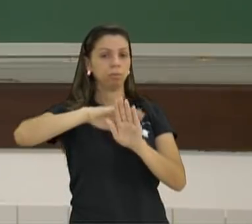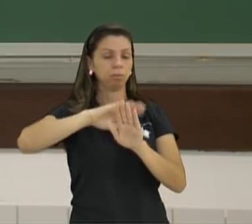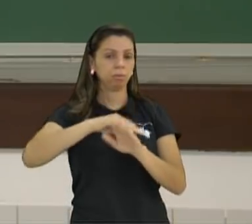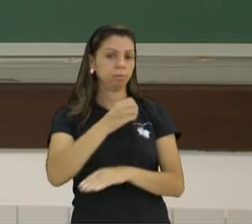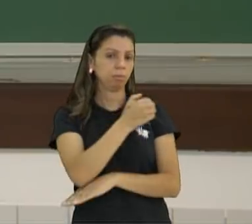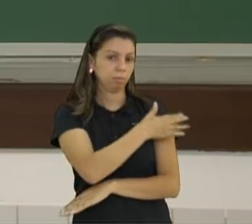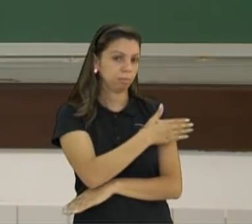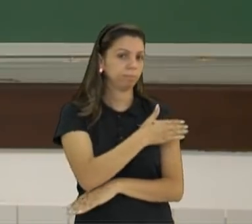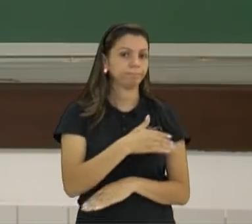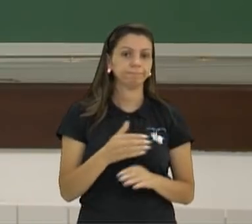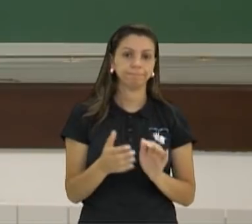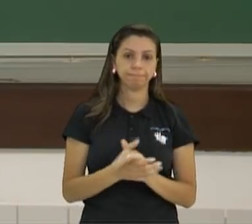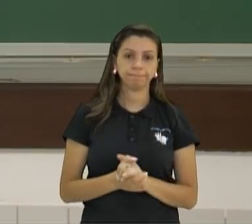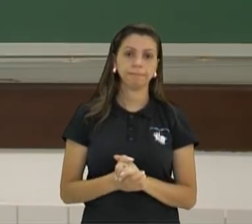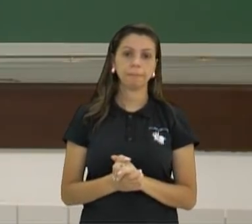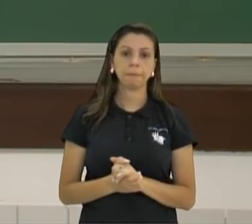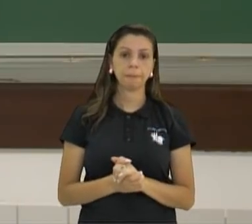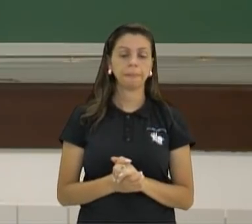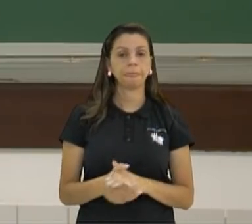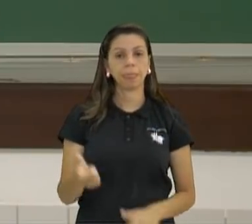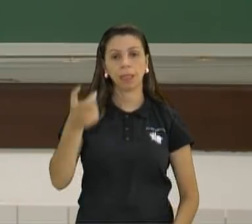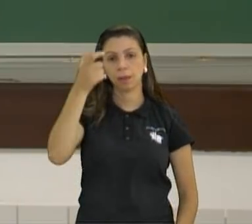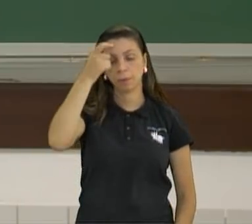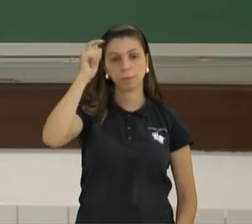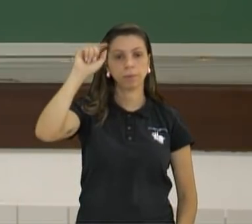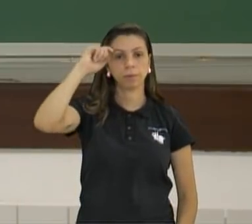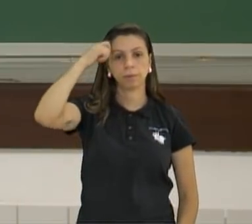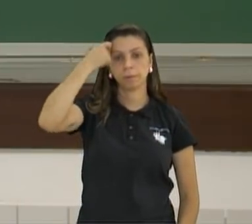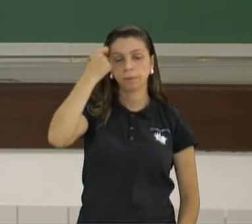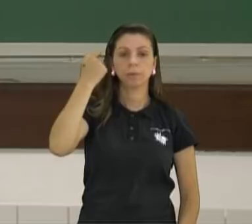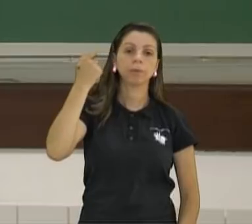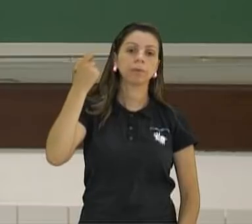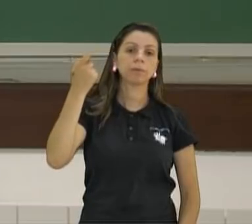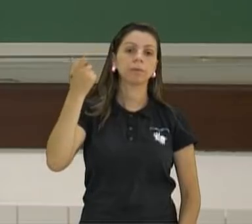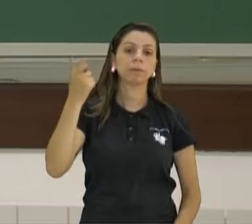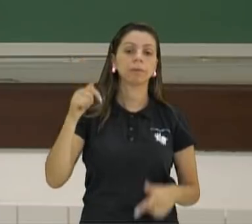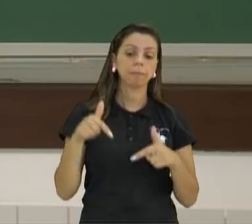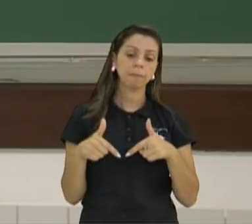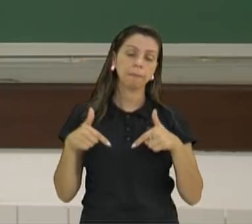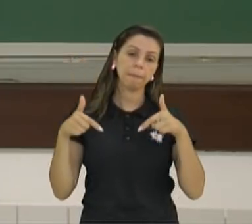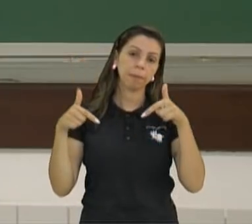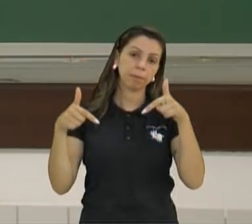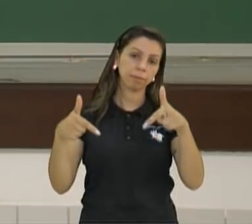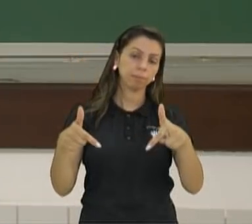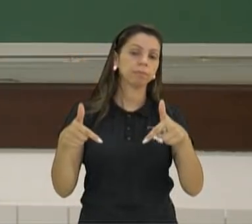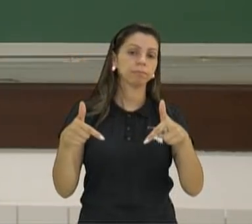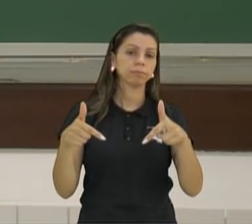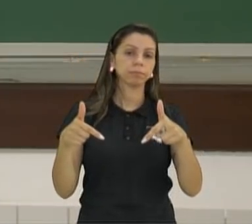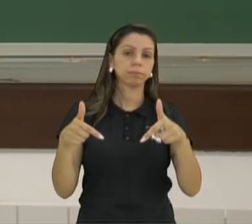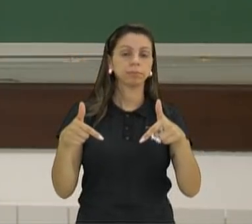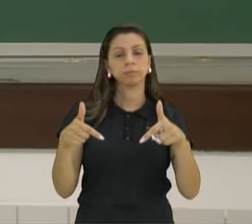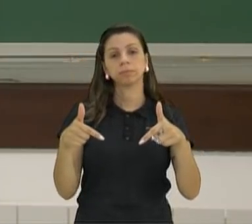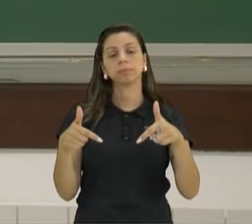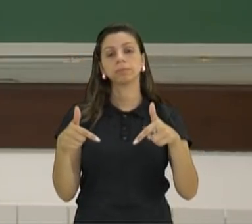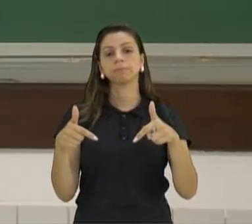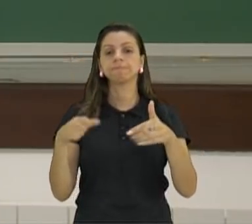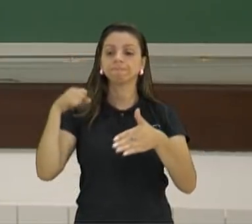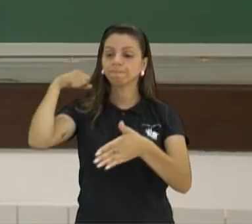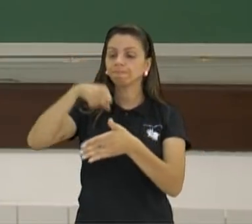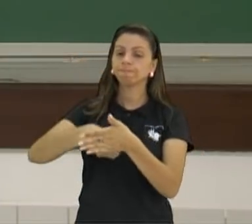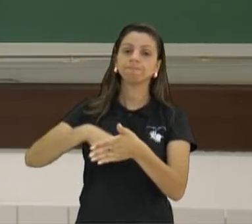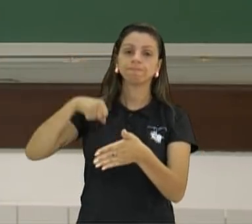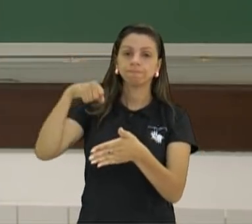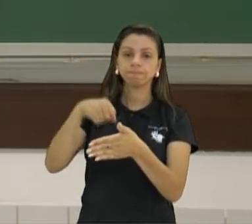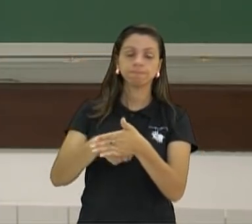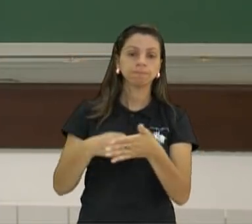perto da gente, tá? Então, consciência negra é para que mostrar toda a gama